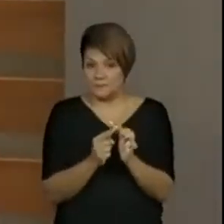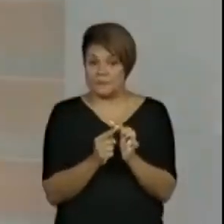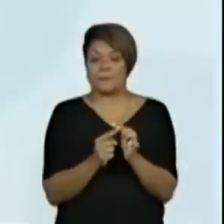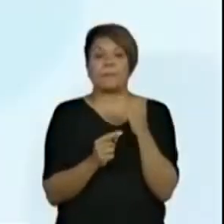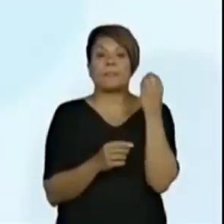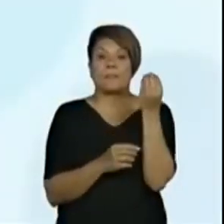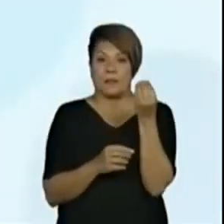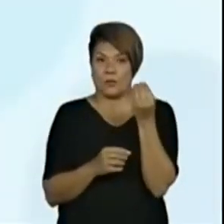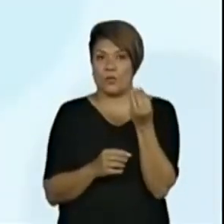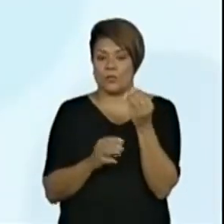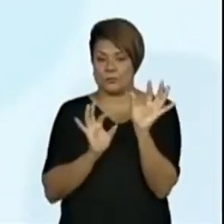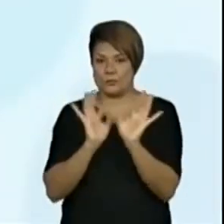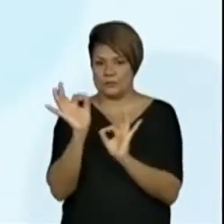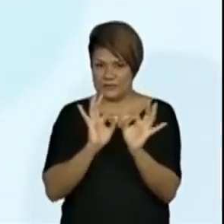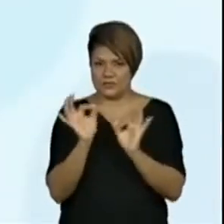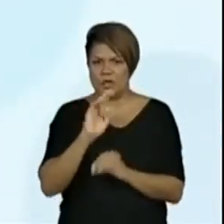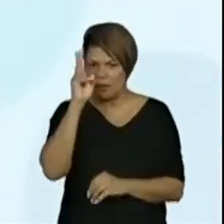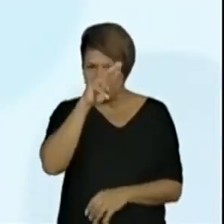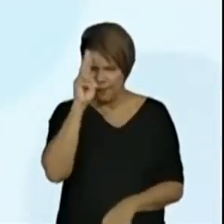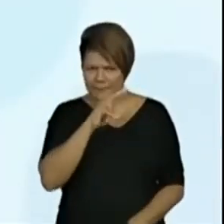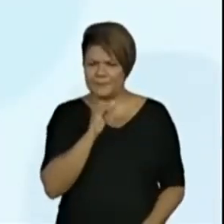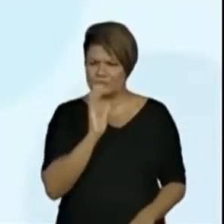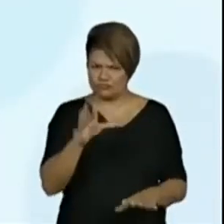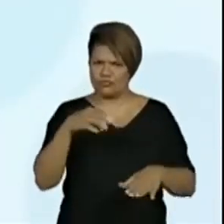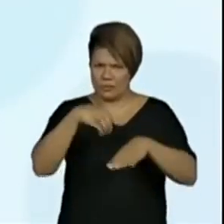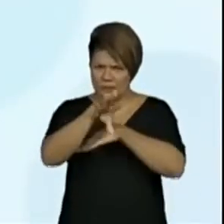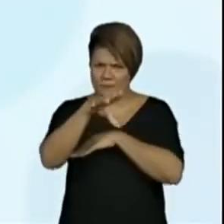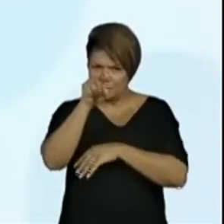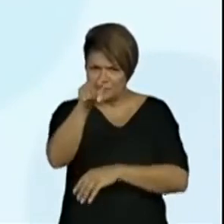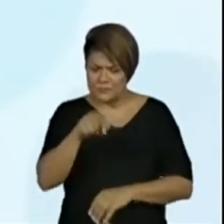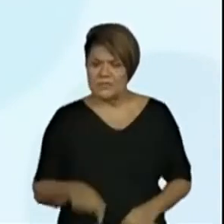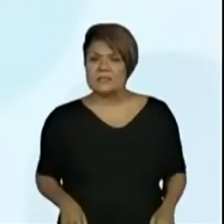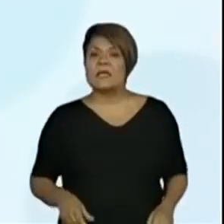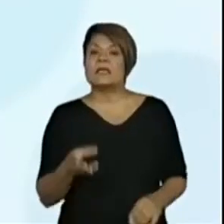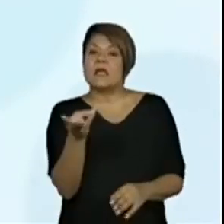estão organizados. Lembra que a gente falou para vocês que